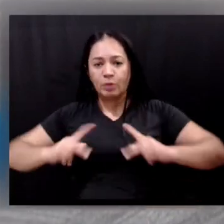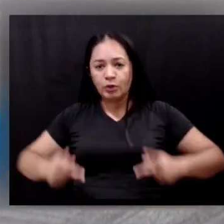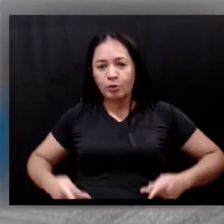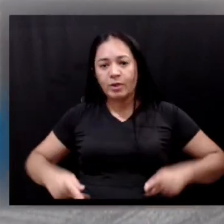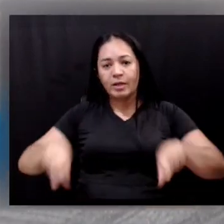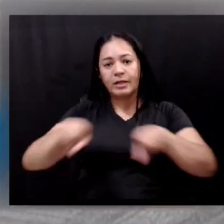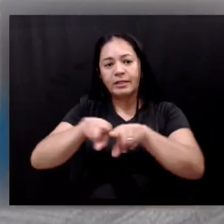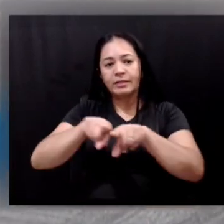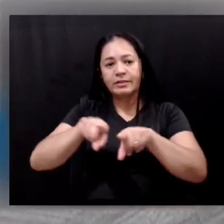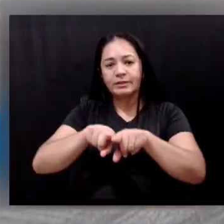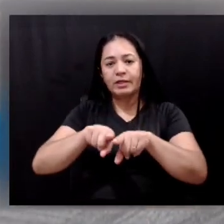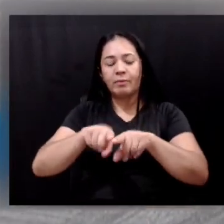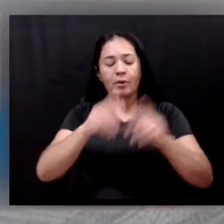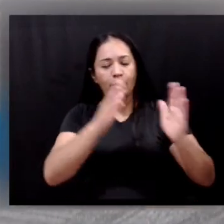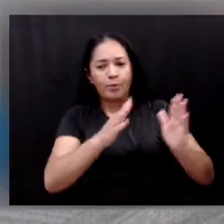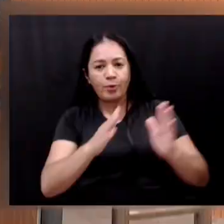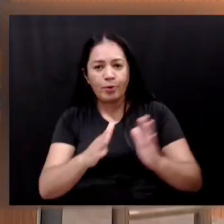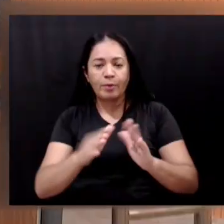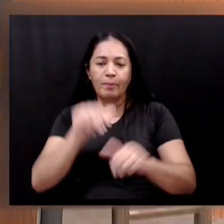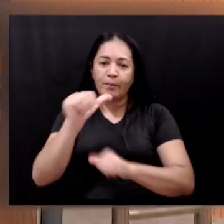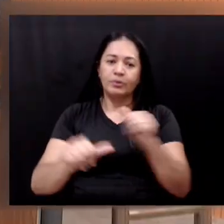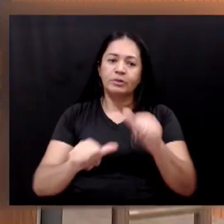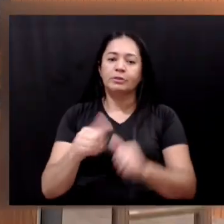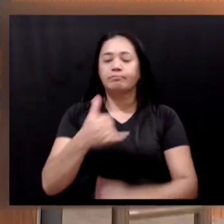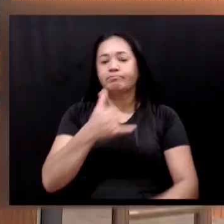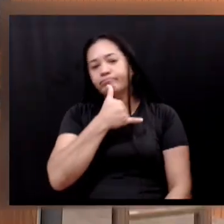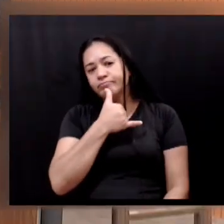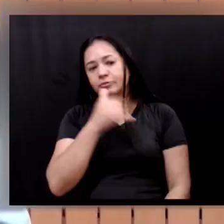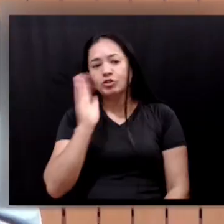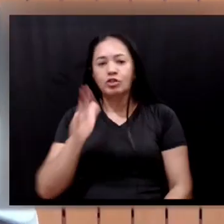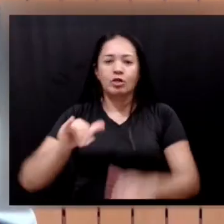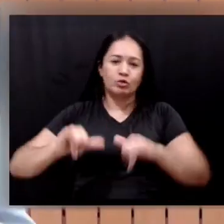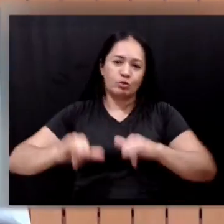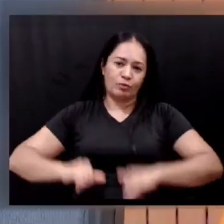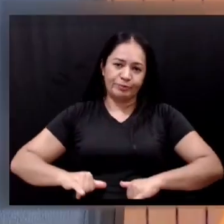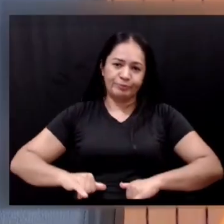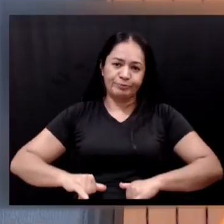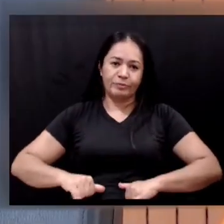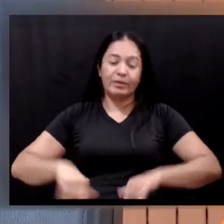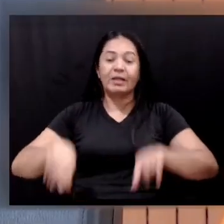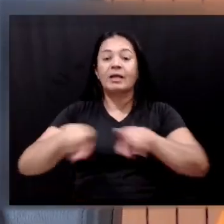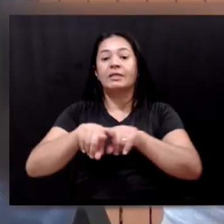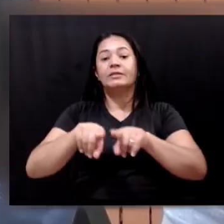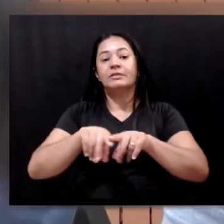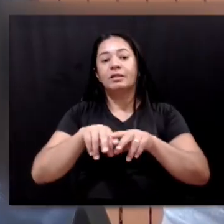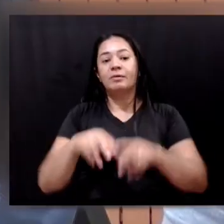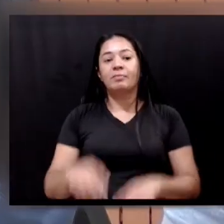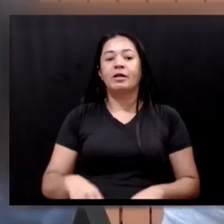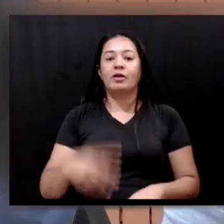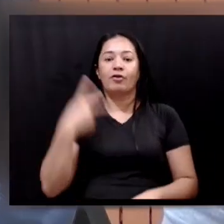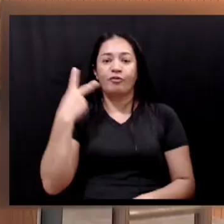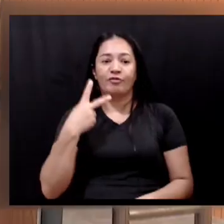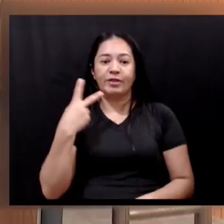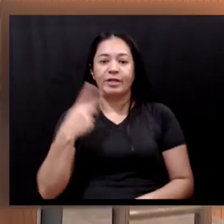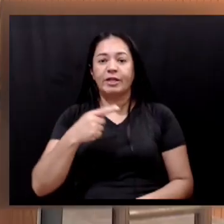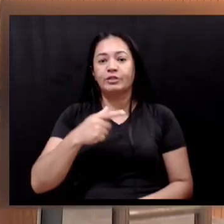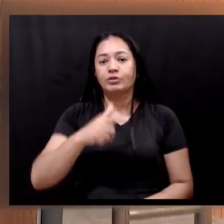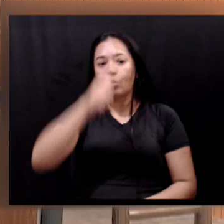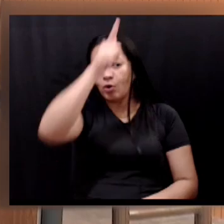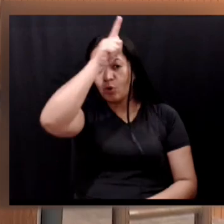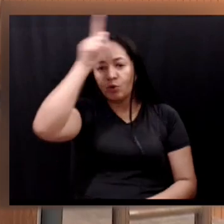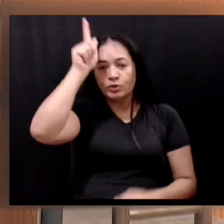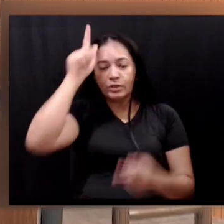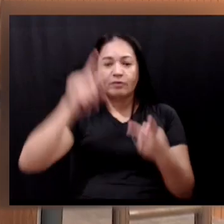de precarização que infelizmente a rede já sofreu. Também compuseram a mesa Wagner Romão, Gustavo Peta e Paola Miguel. Quero